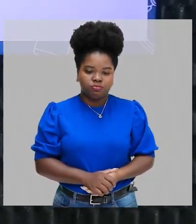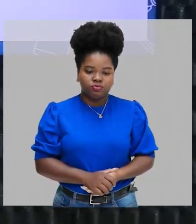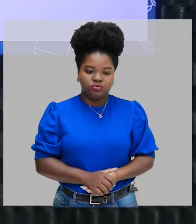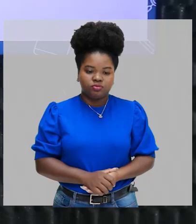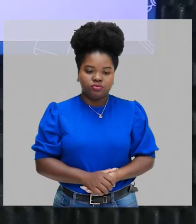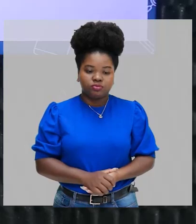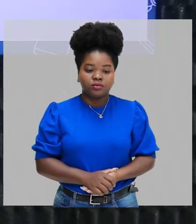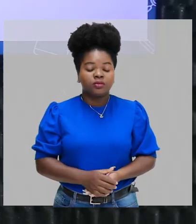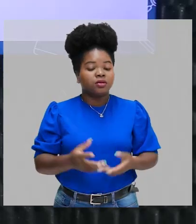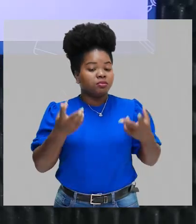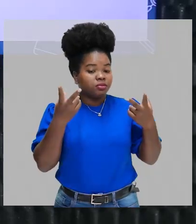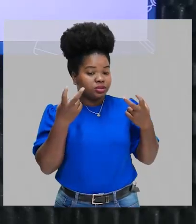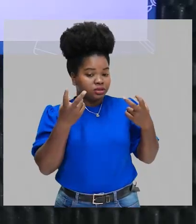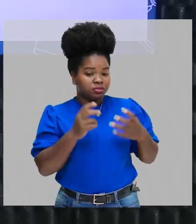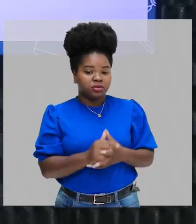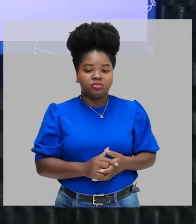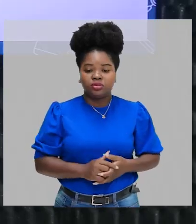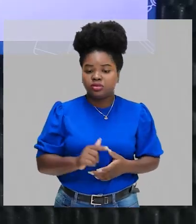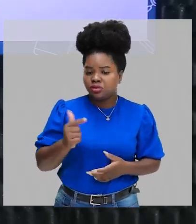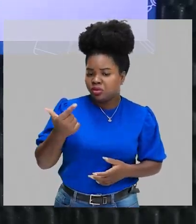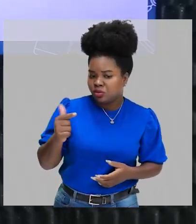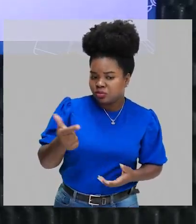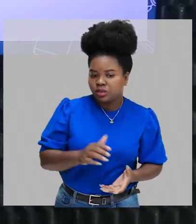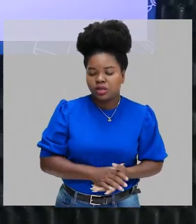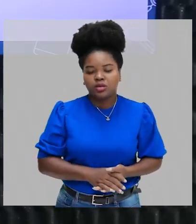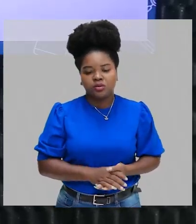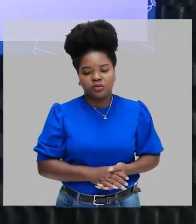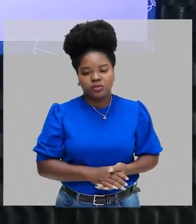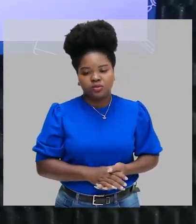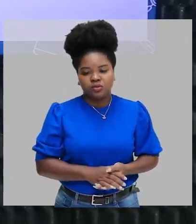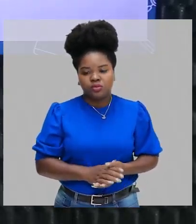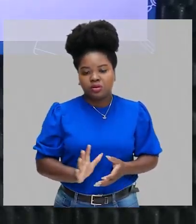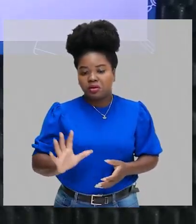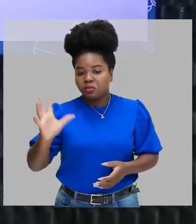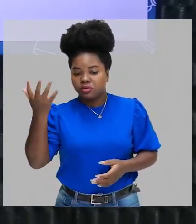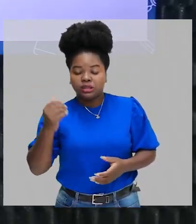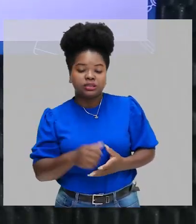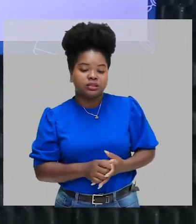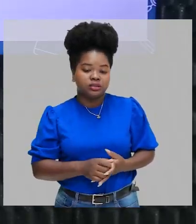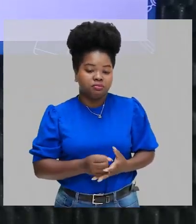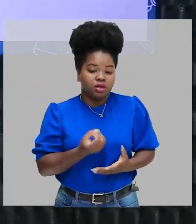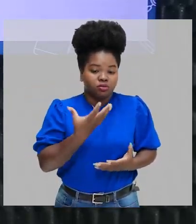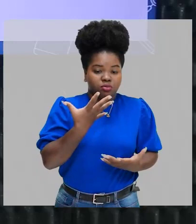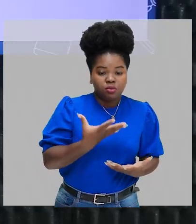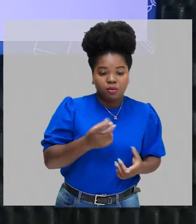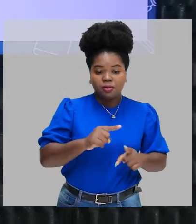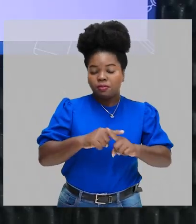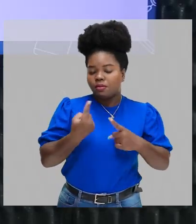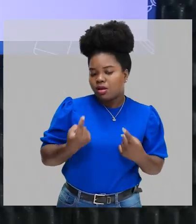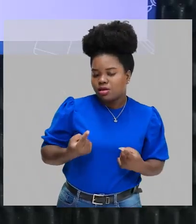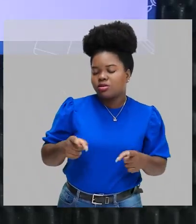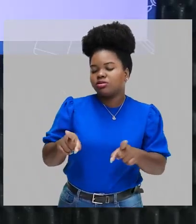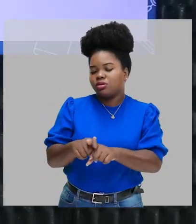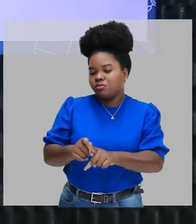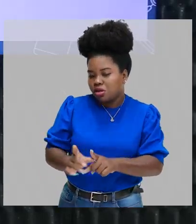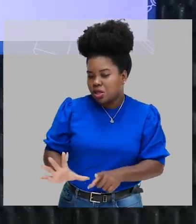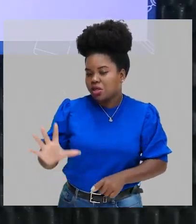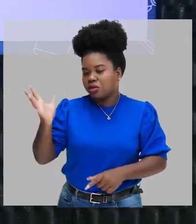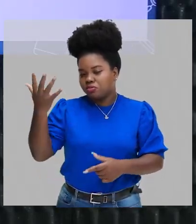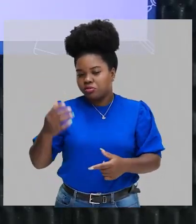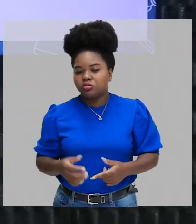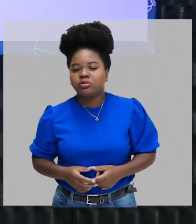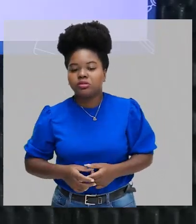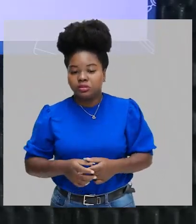Então a gente percebeu aí que não existem apenas consequências positivas, mas que também existem